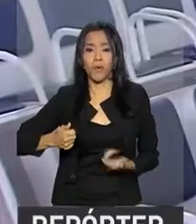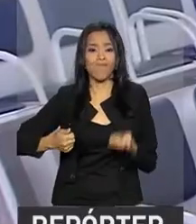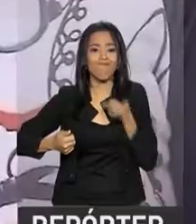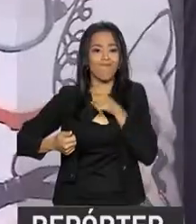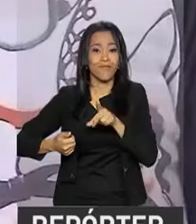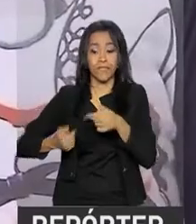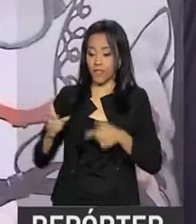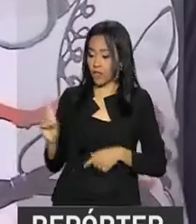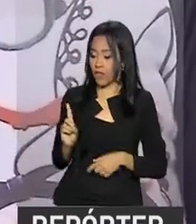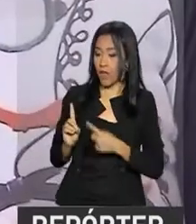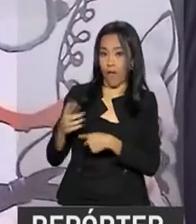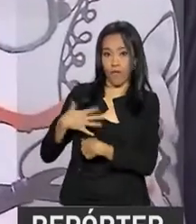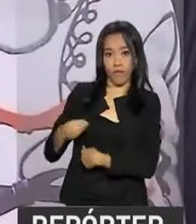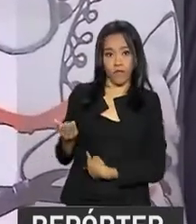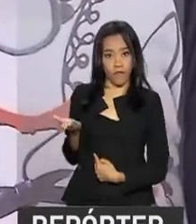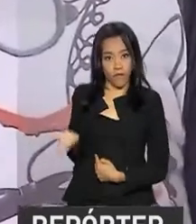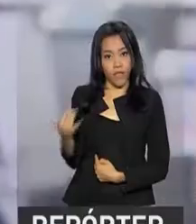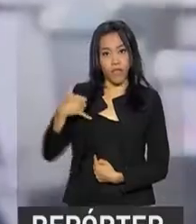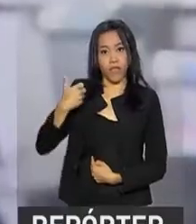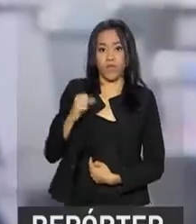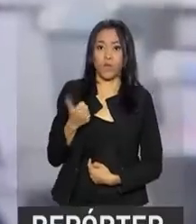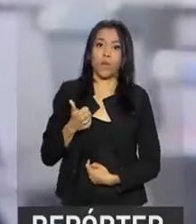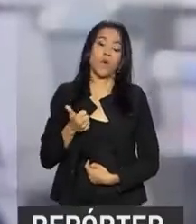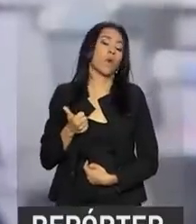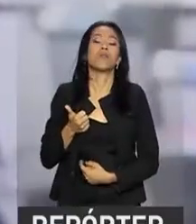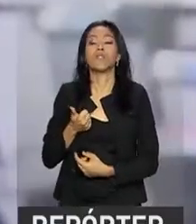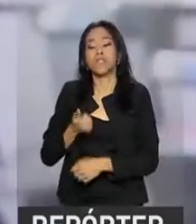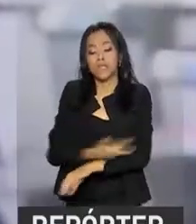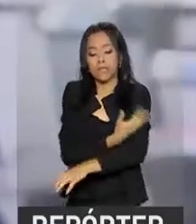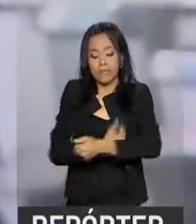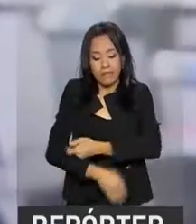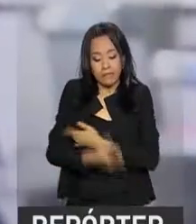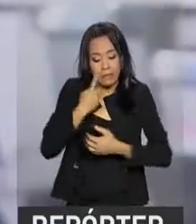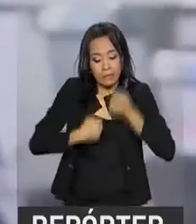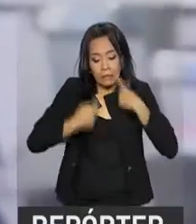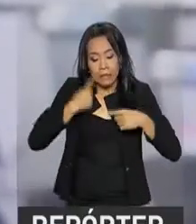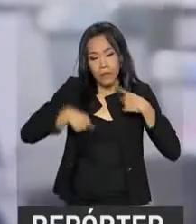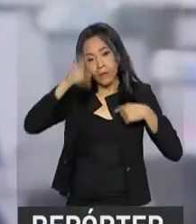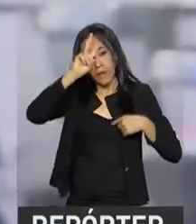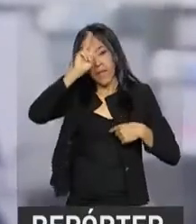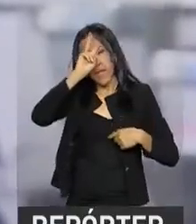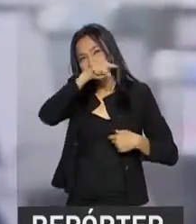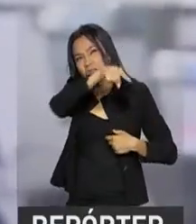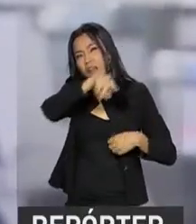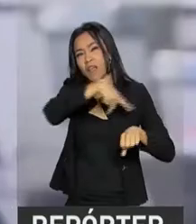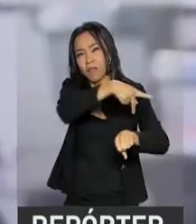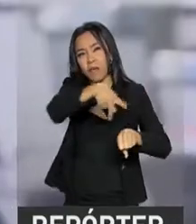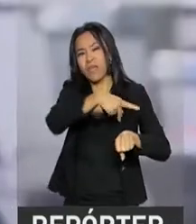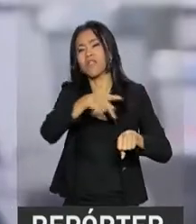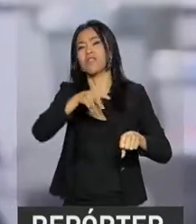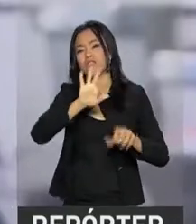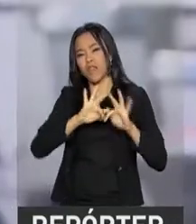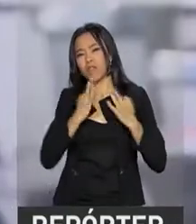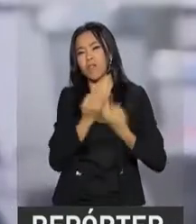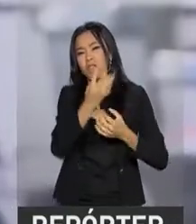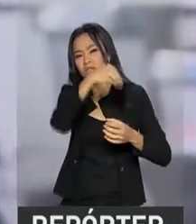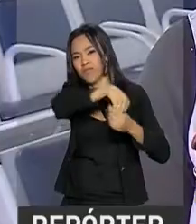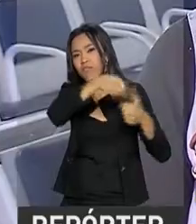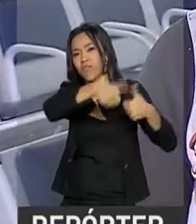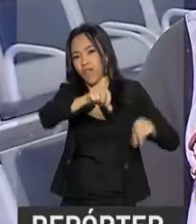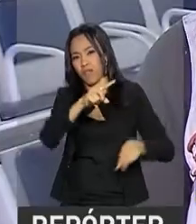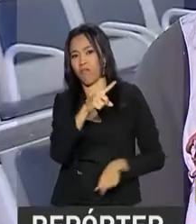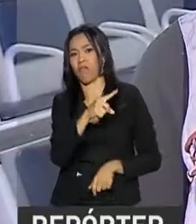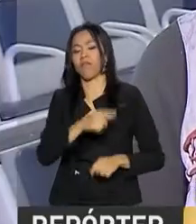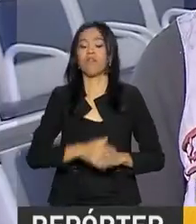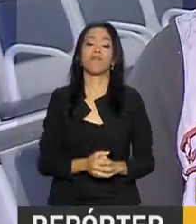Ao lado da filha Ludmila, de 11 anos, se emociona ao lembrar do país e dos parentes que ficaram para trás.